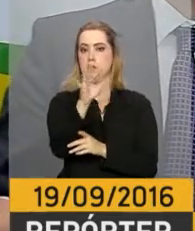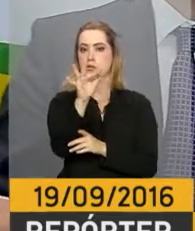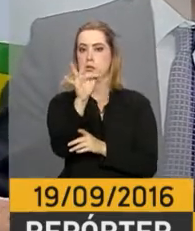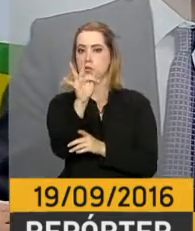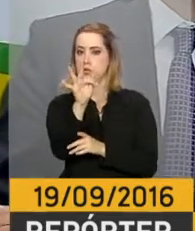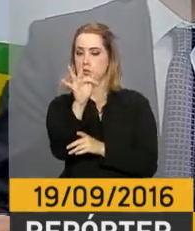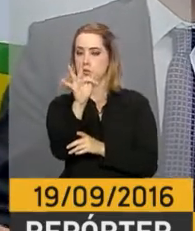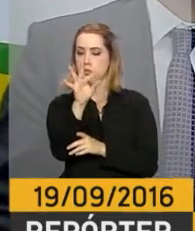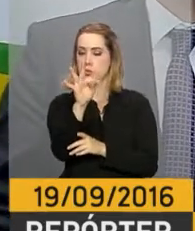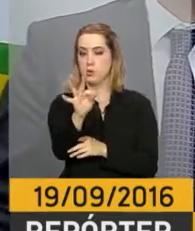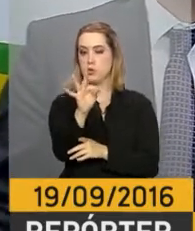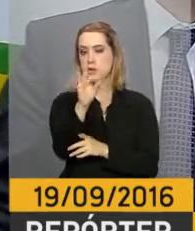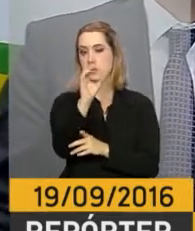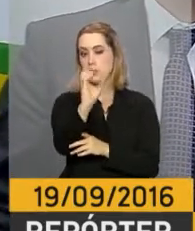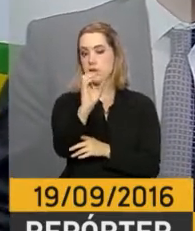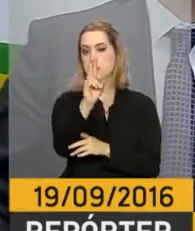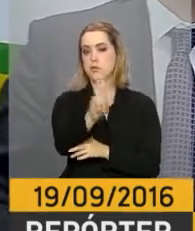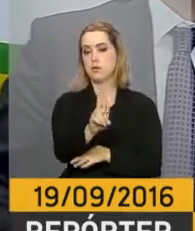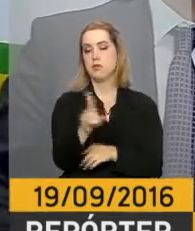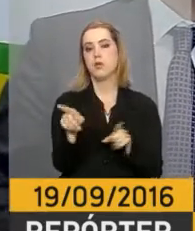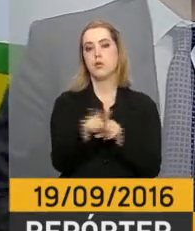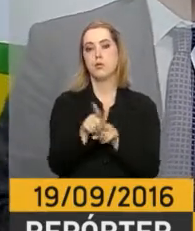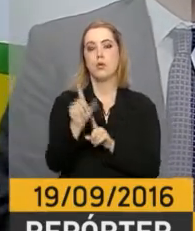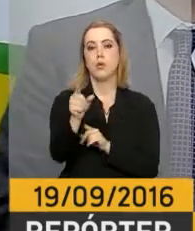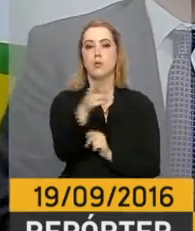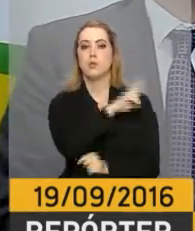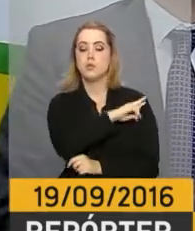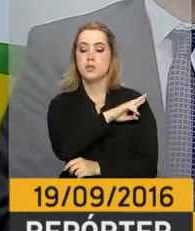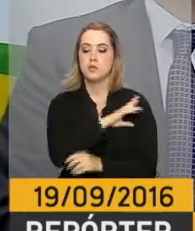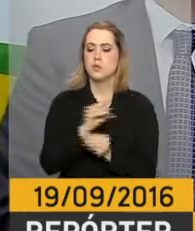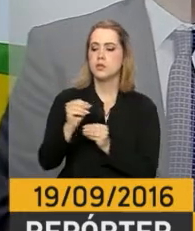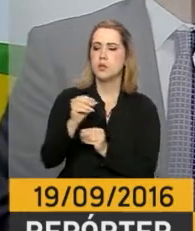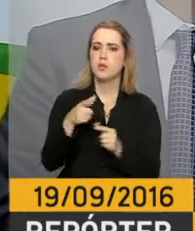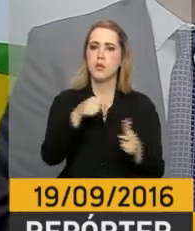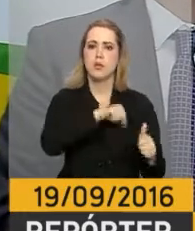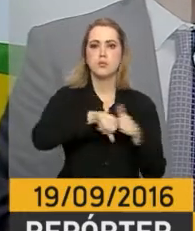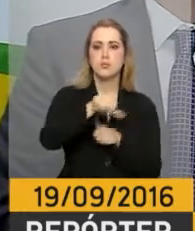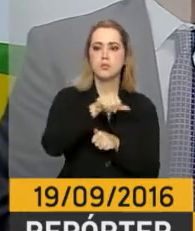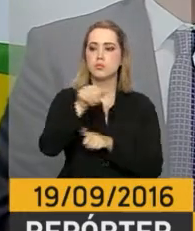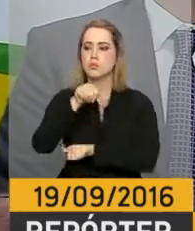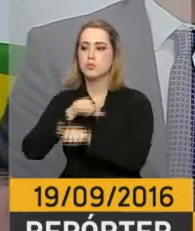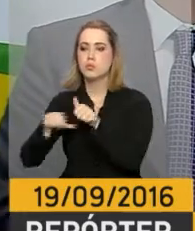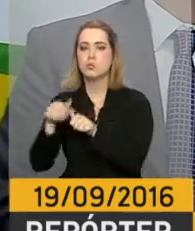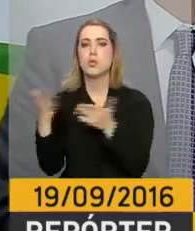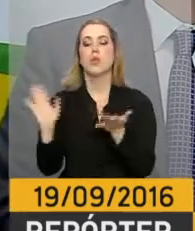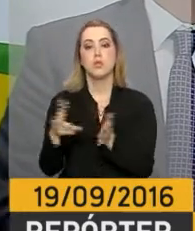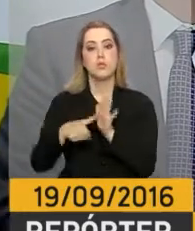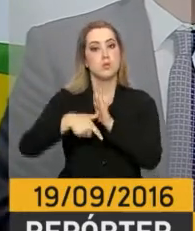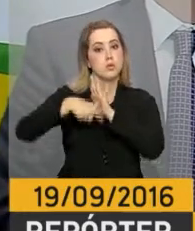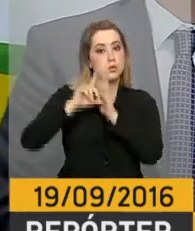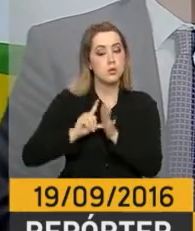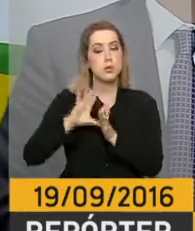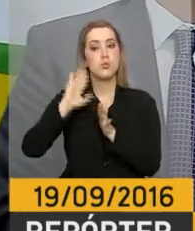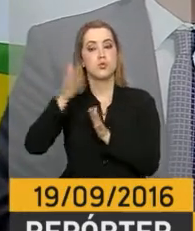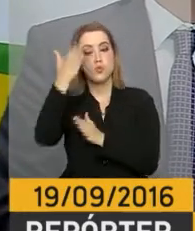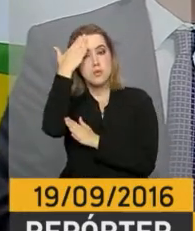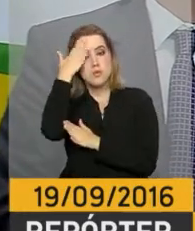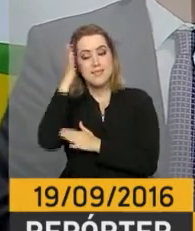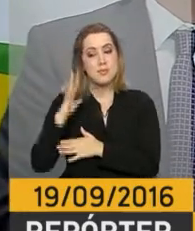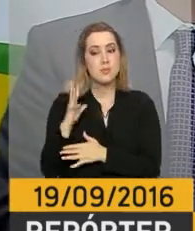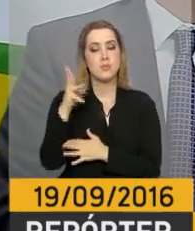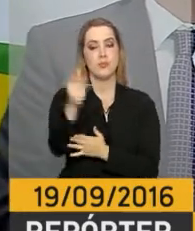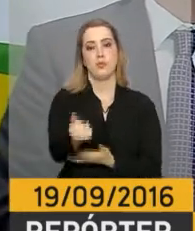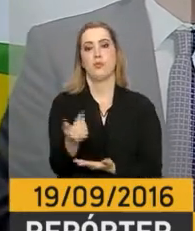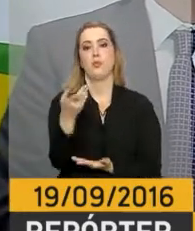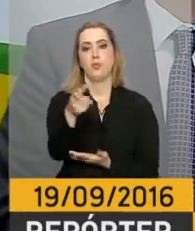o nível de responsabilidade de um cenário e de outro cenário esteja previamente definido e de conhecimento de todos.